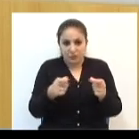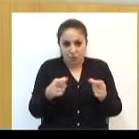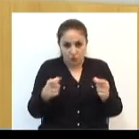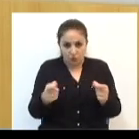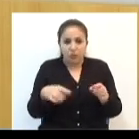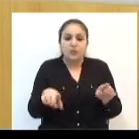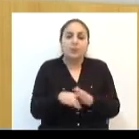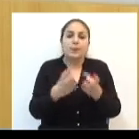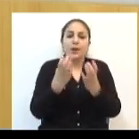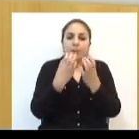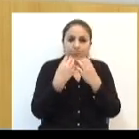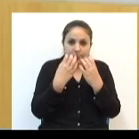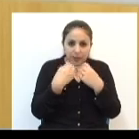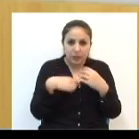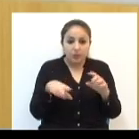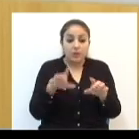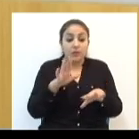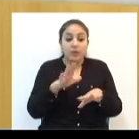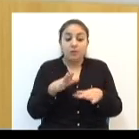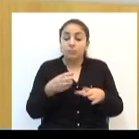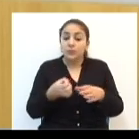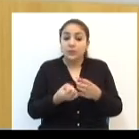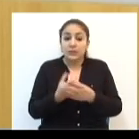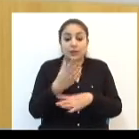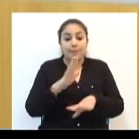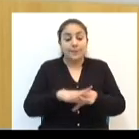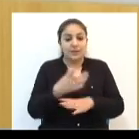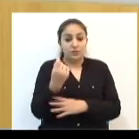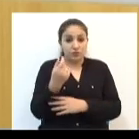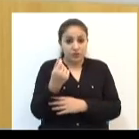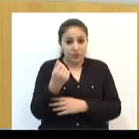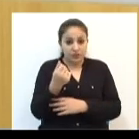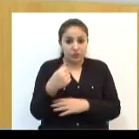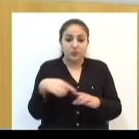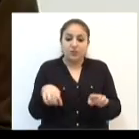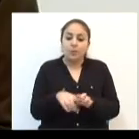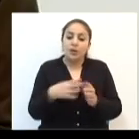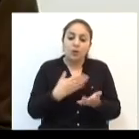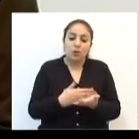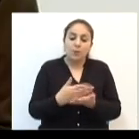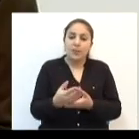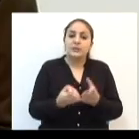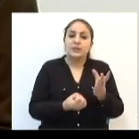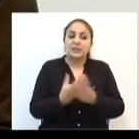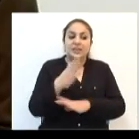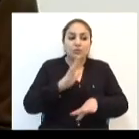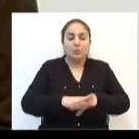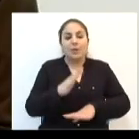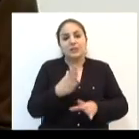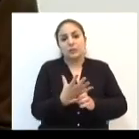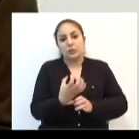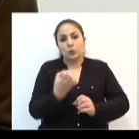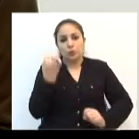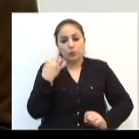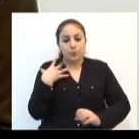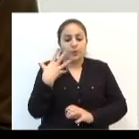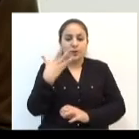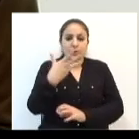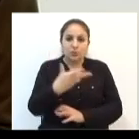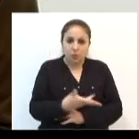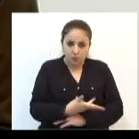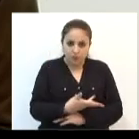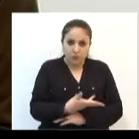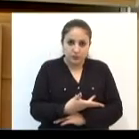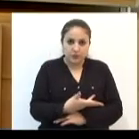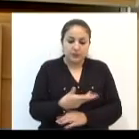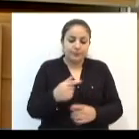gera mais dinheiro. A nossa economia ainda é muito baseada em agricultura, e isso termina gerando mais renda para toda a cidade, né,